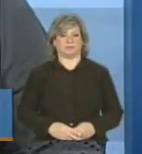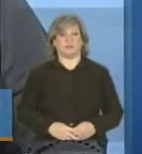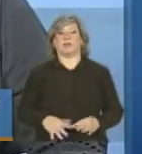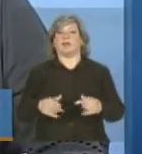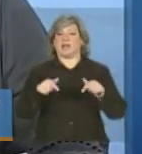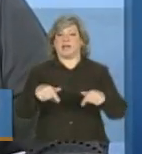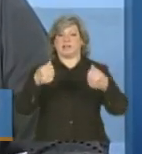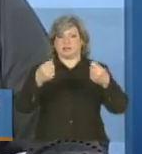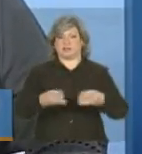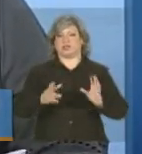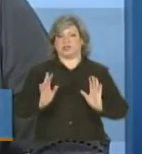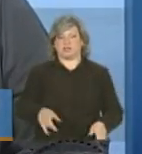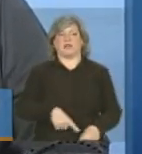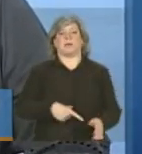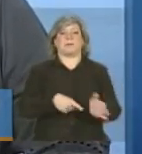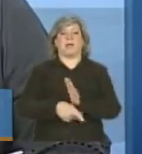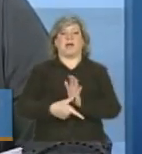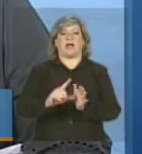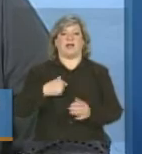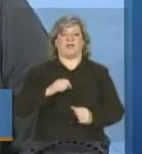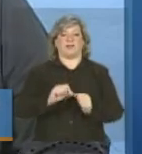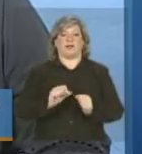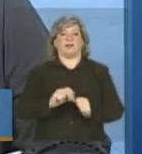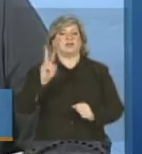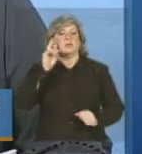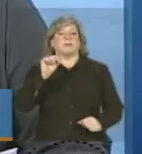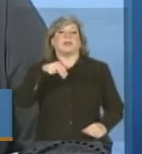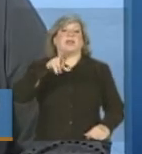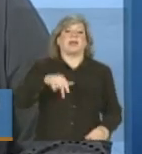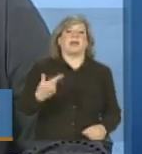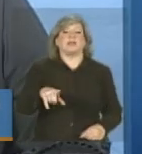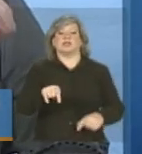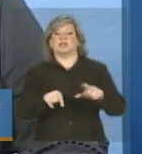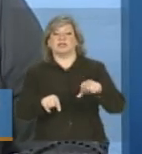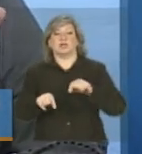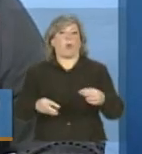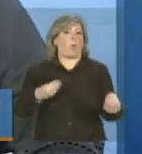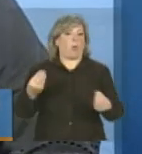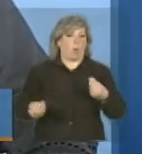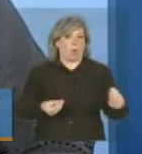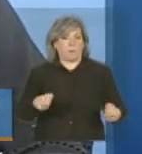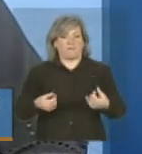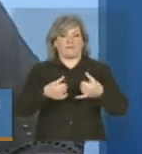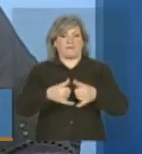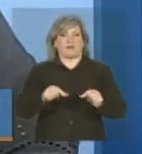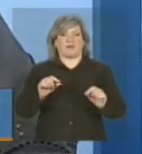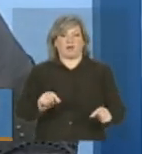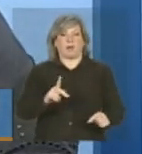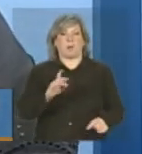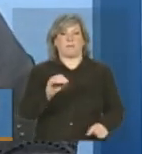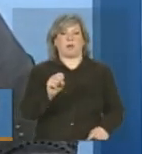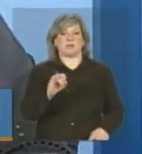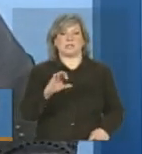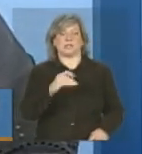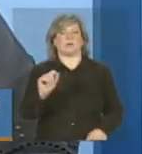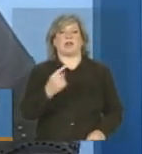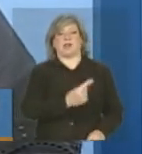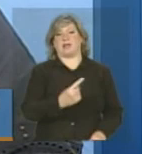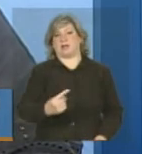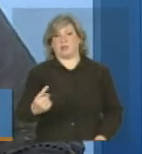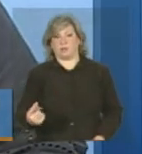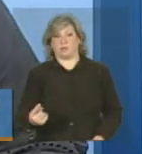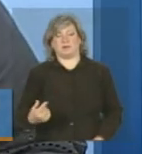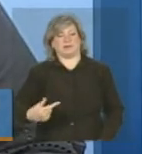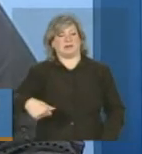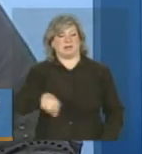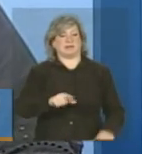outra pergunta que eu faria, que era justamente essa questão de quem indicaria quem e como que ficariam então a posição de cada um desses,